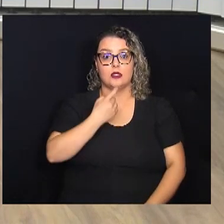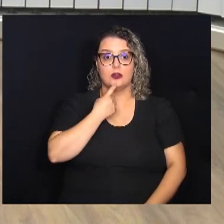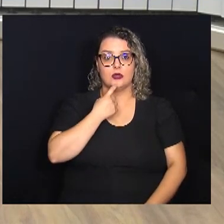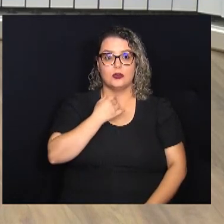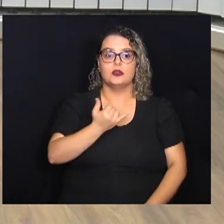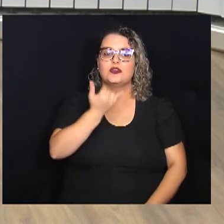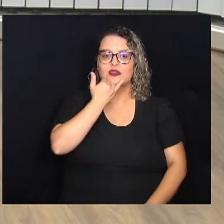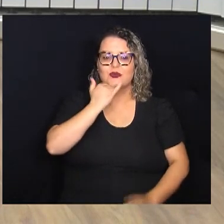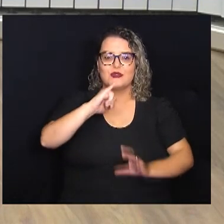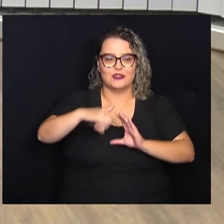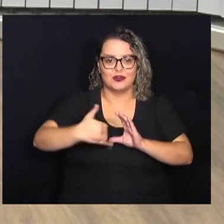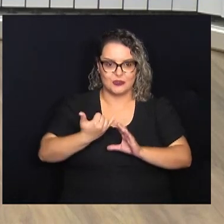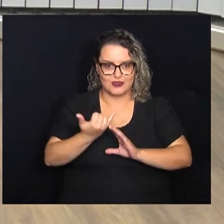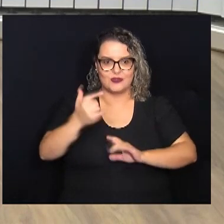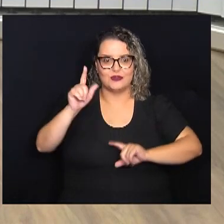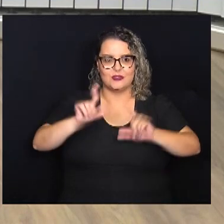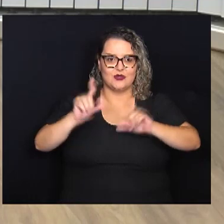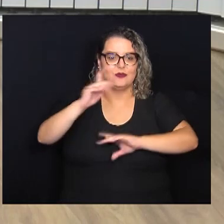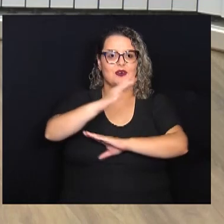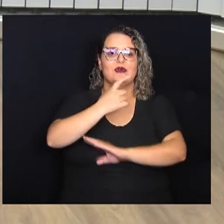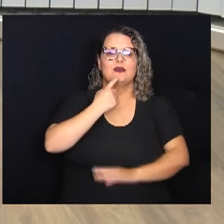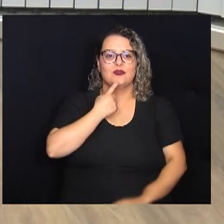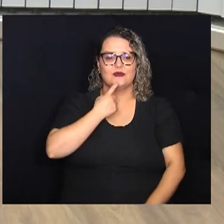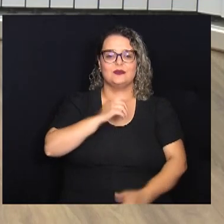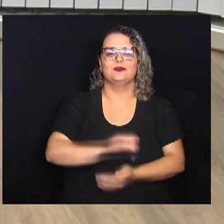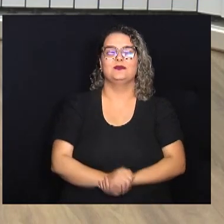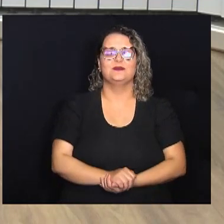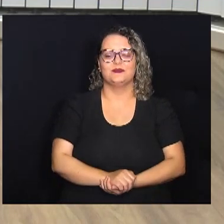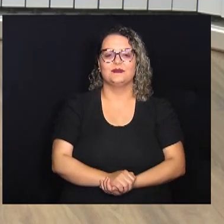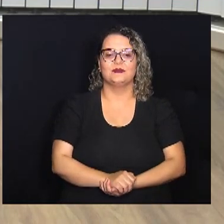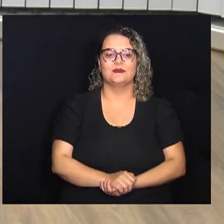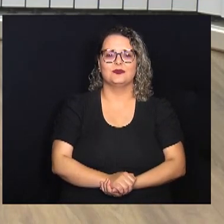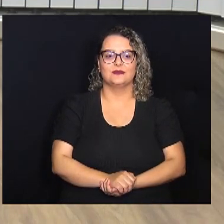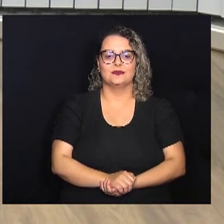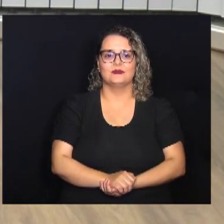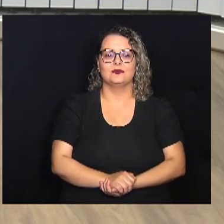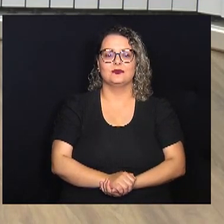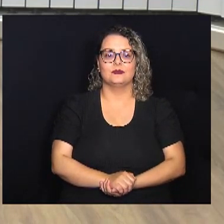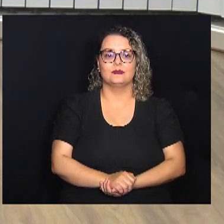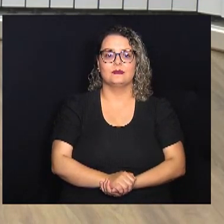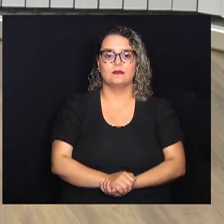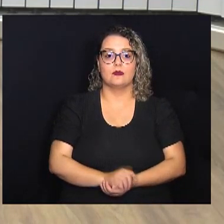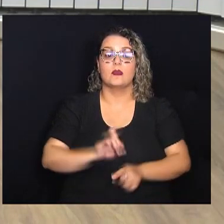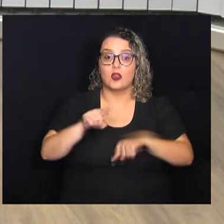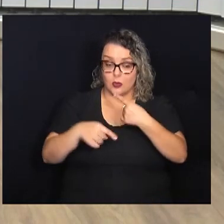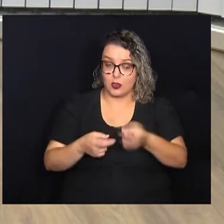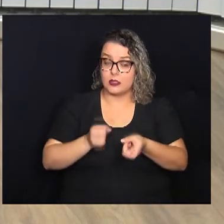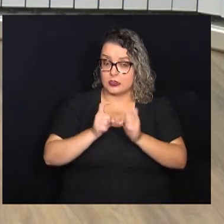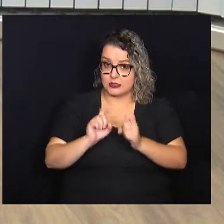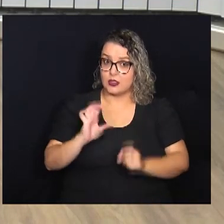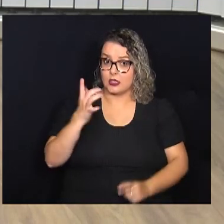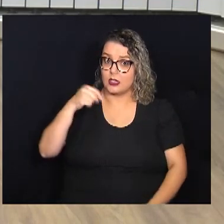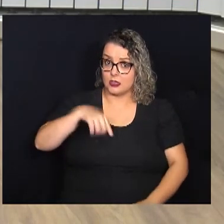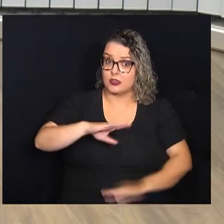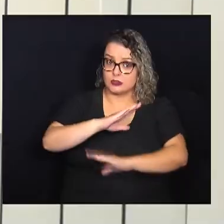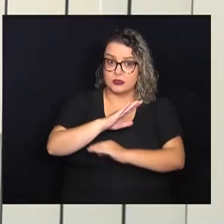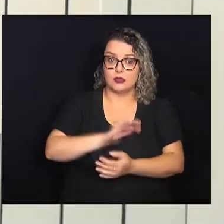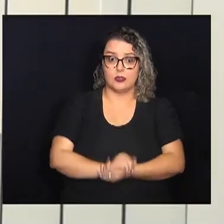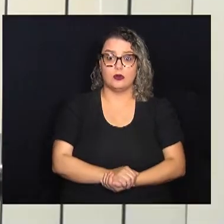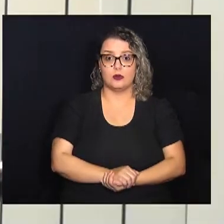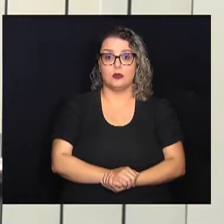YouTube da TV Câmara Campinas, youtube.com/TV Câmara Campinas. Vamos falar de outras reuniões que aconteceram aqui na Câmara